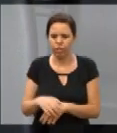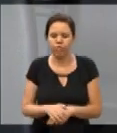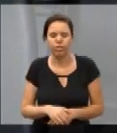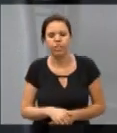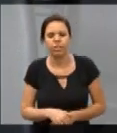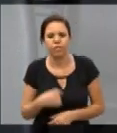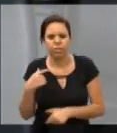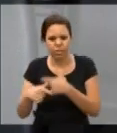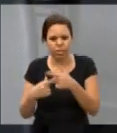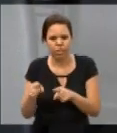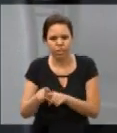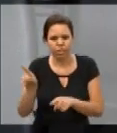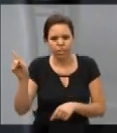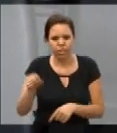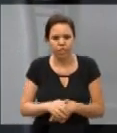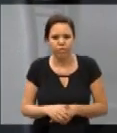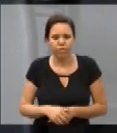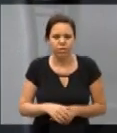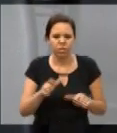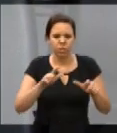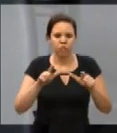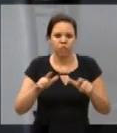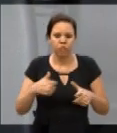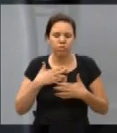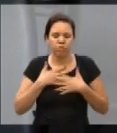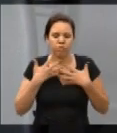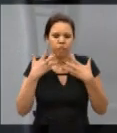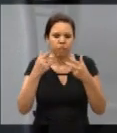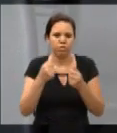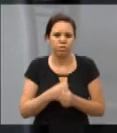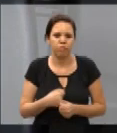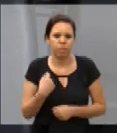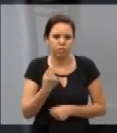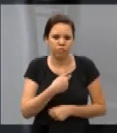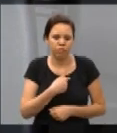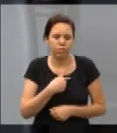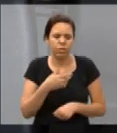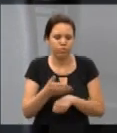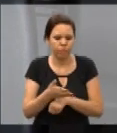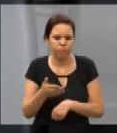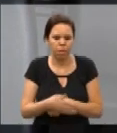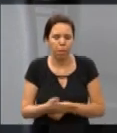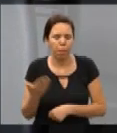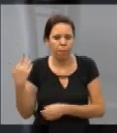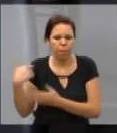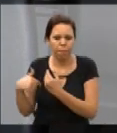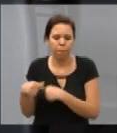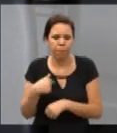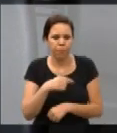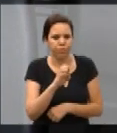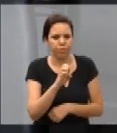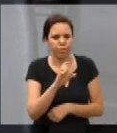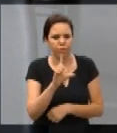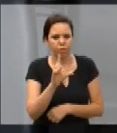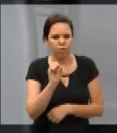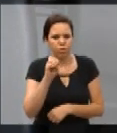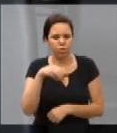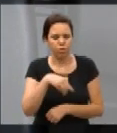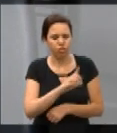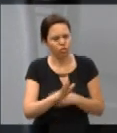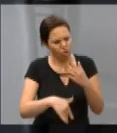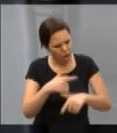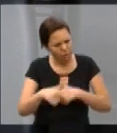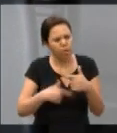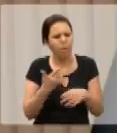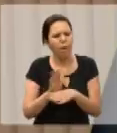também trabalhou lá, eu né? também. É um lugar muito maravilhoso que a gente fez parte e tal. E o Elcio trabalha já com